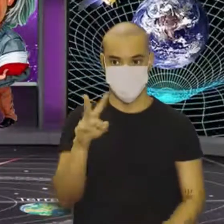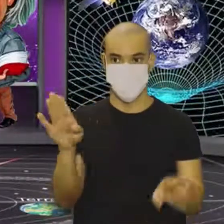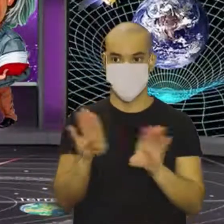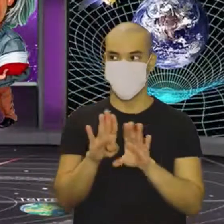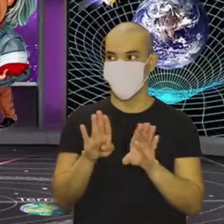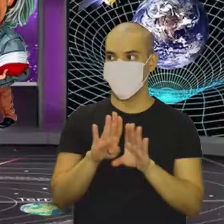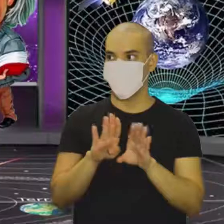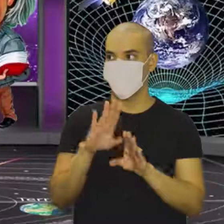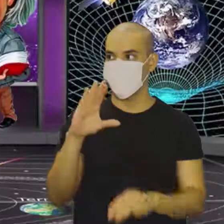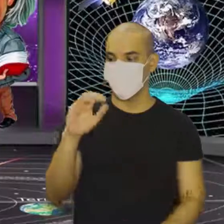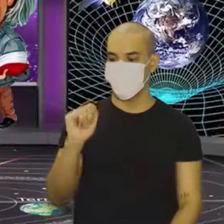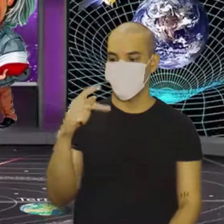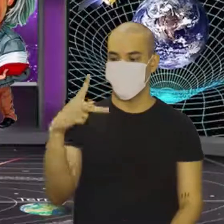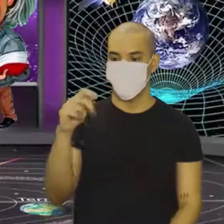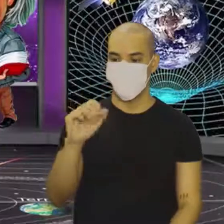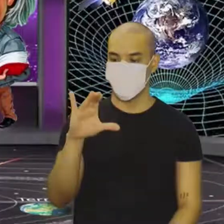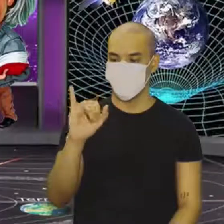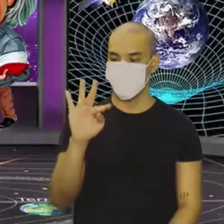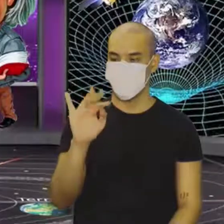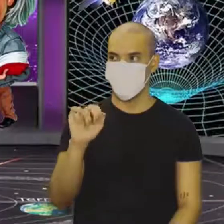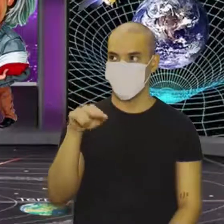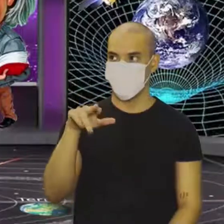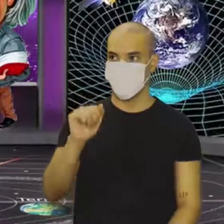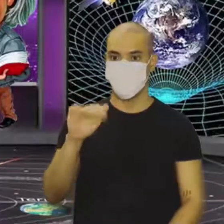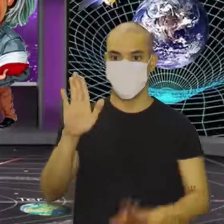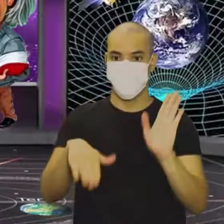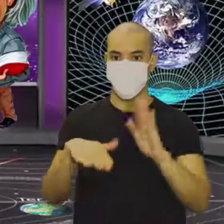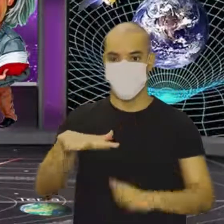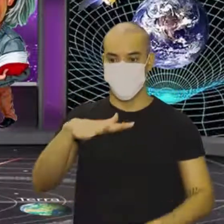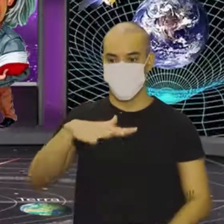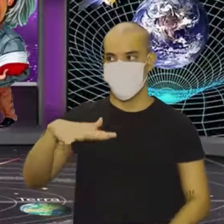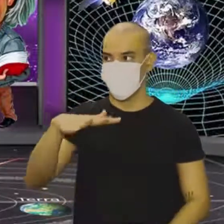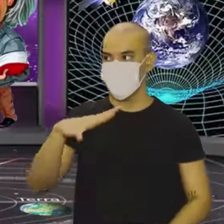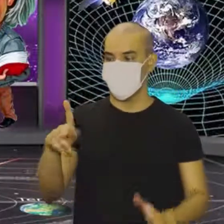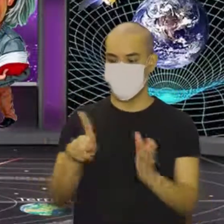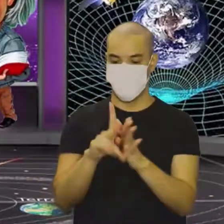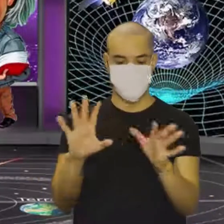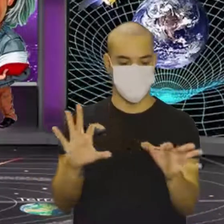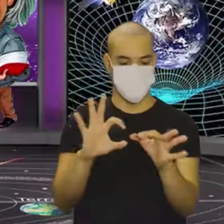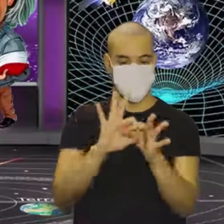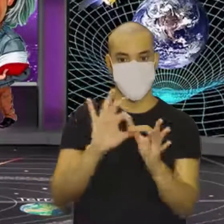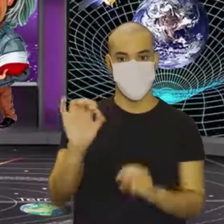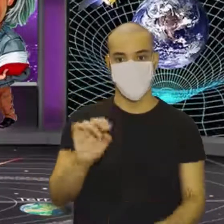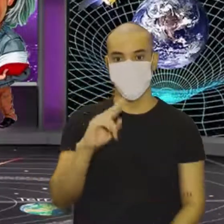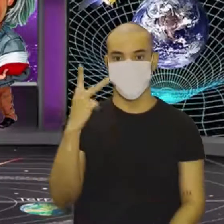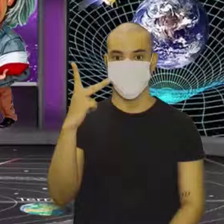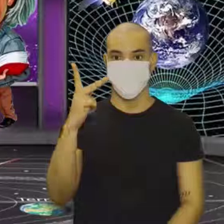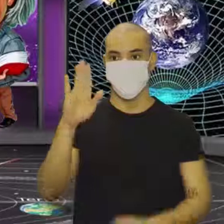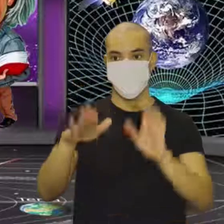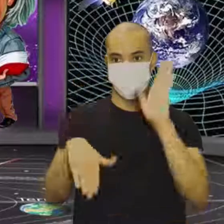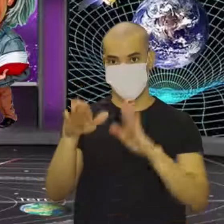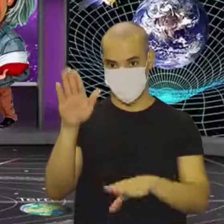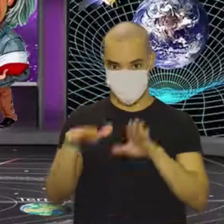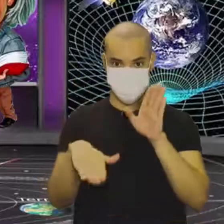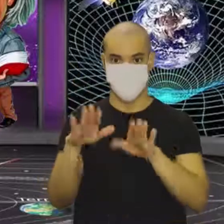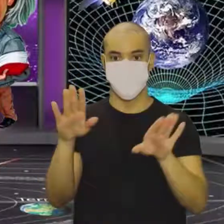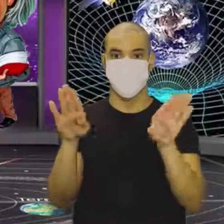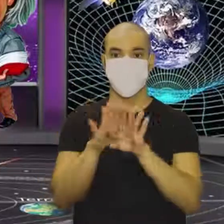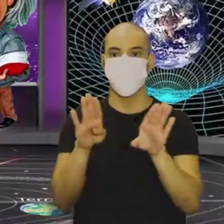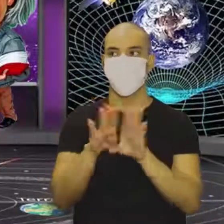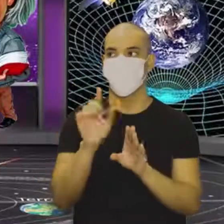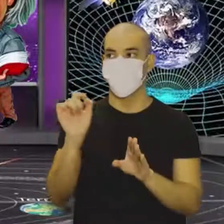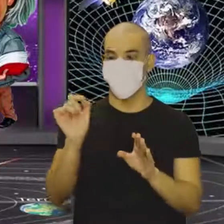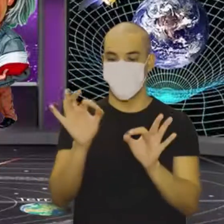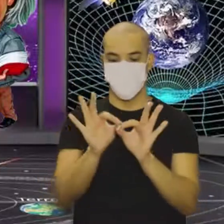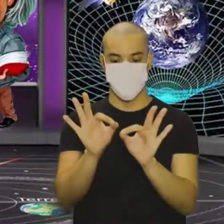a capacitância depende da área desse capacitor, ou seja, de suas dimensões, e também depende